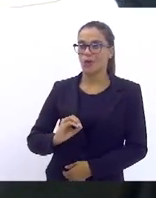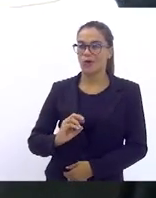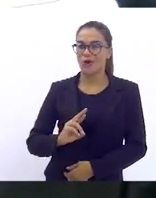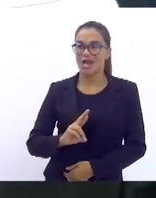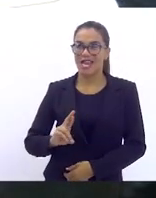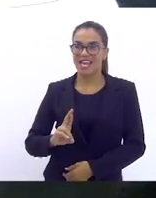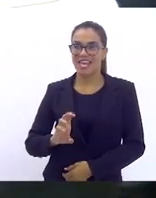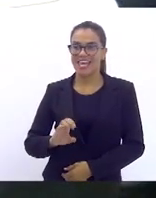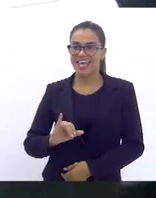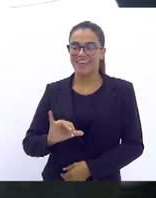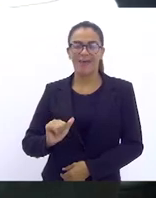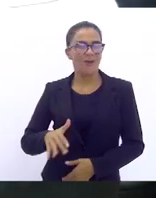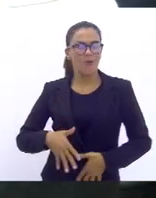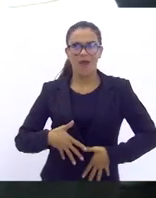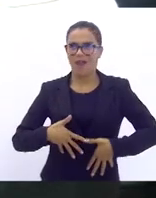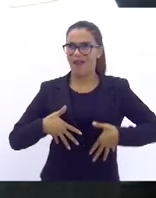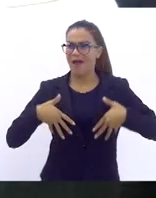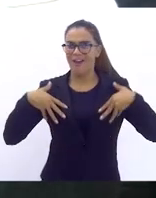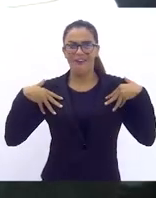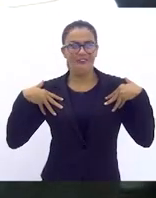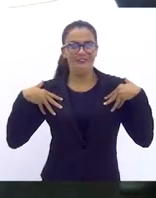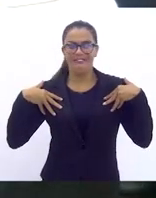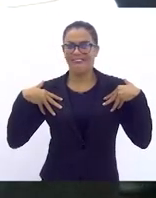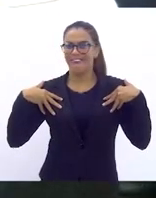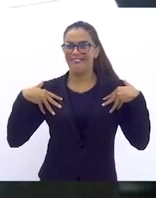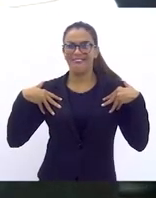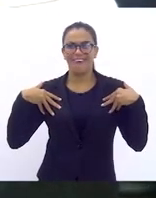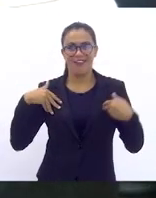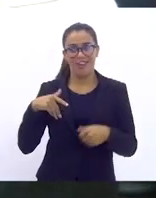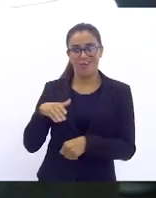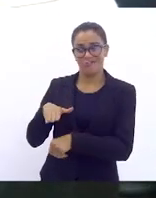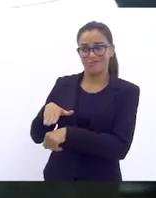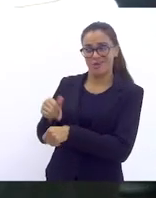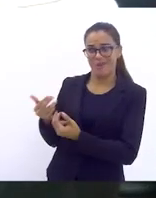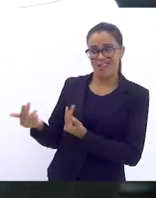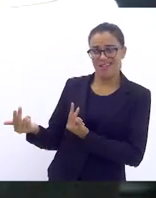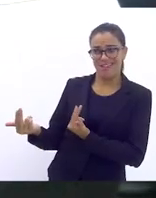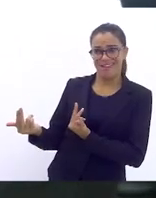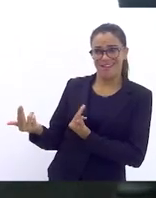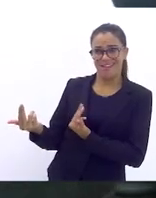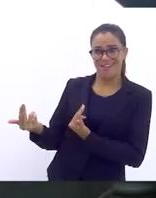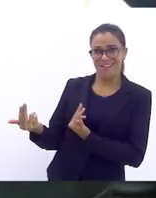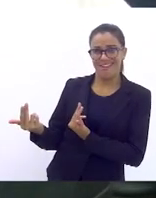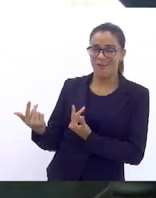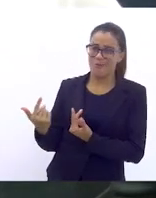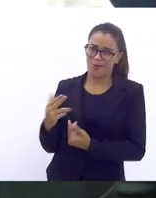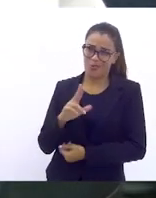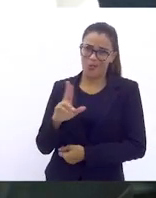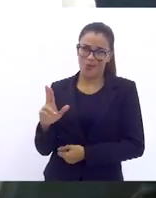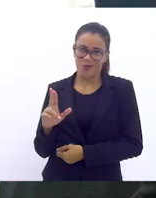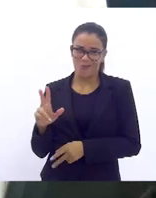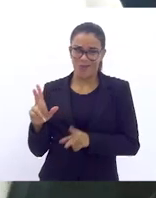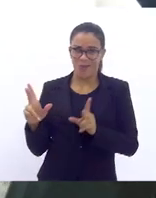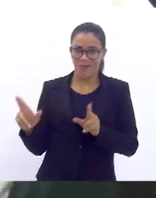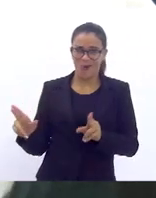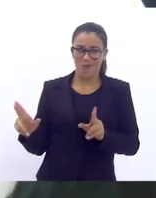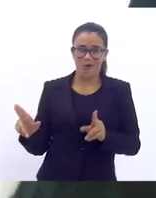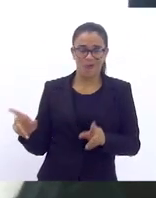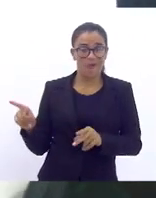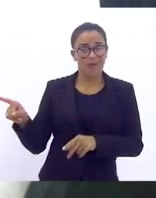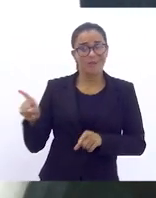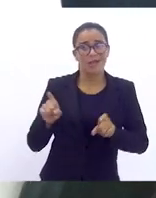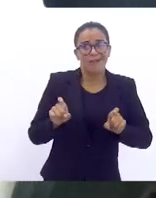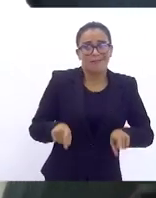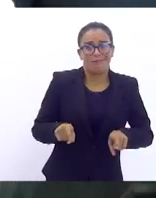É uma honra só chama ele de Xará uma modesta tem três mandata mais que ele